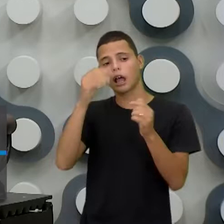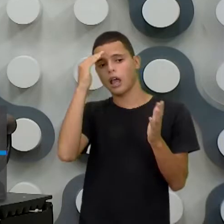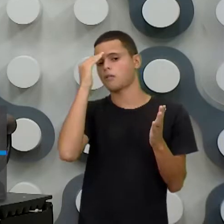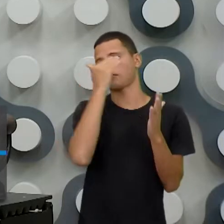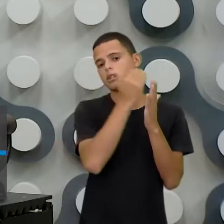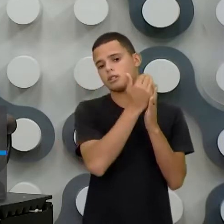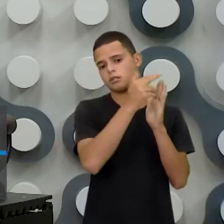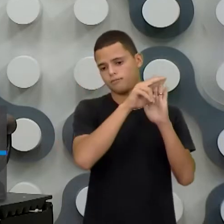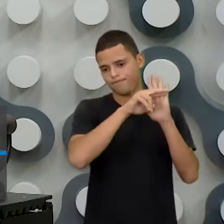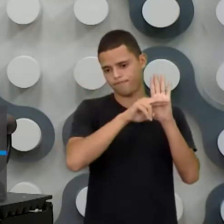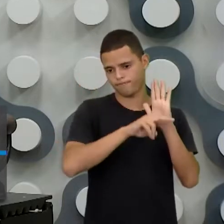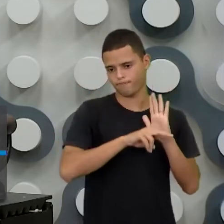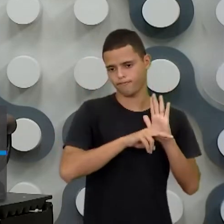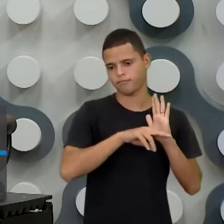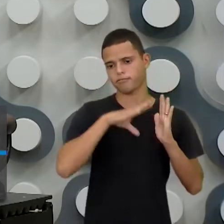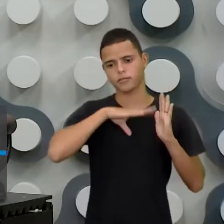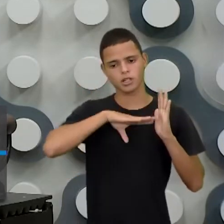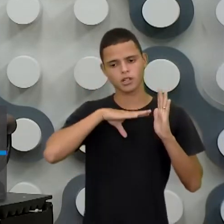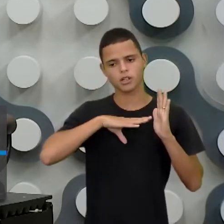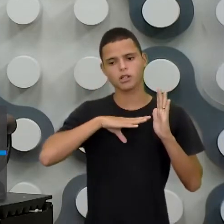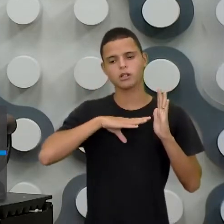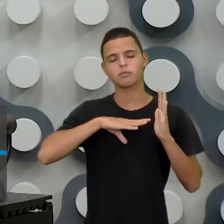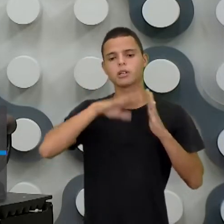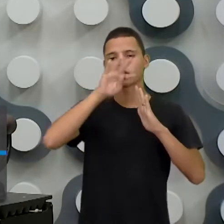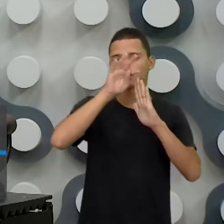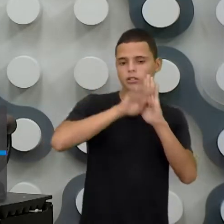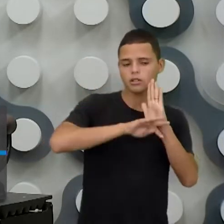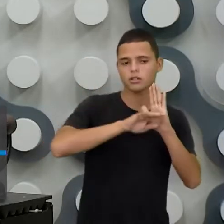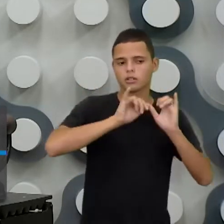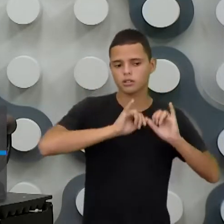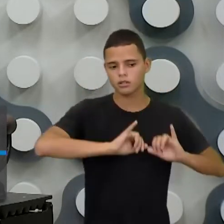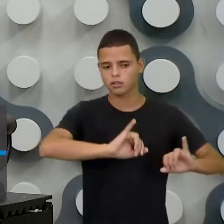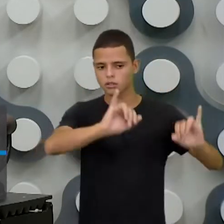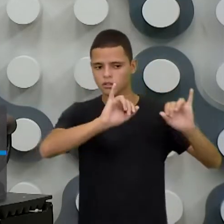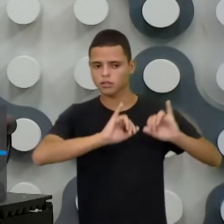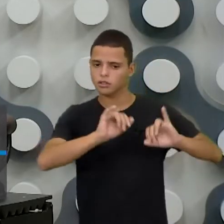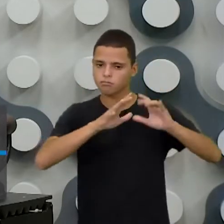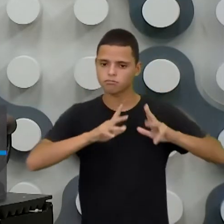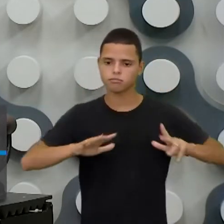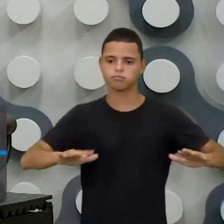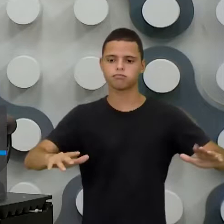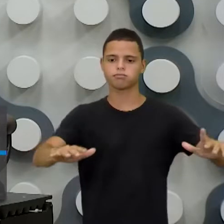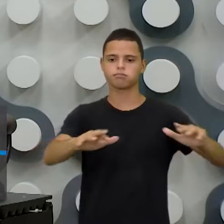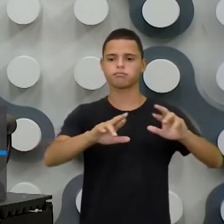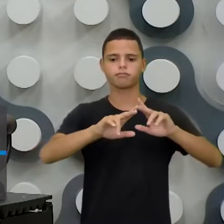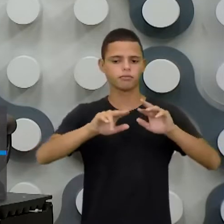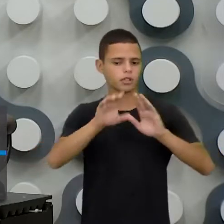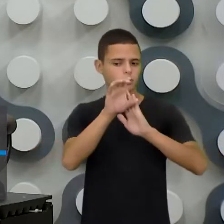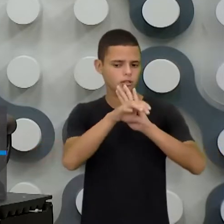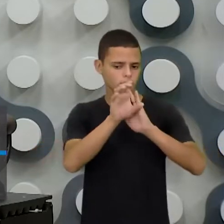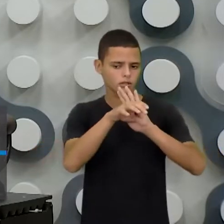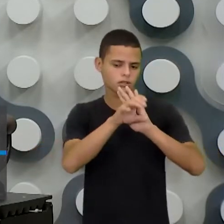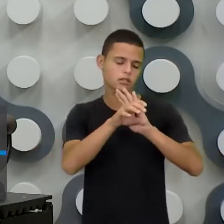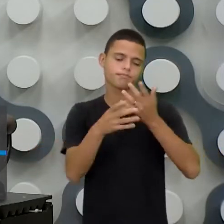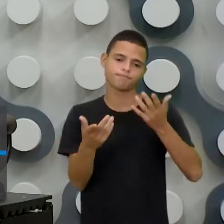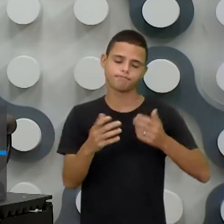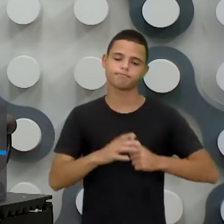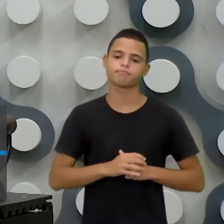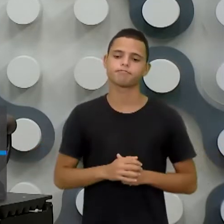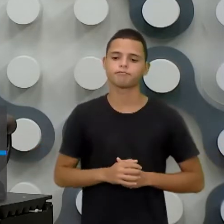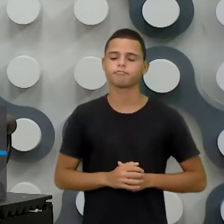padrão, tá? Para que esse texto aí seja divulgado de forma ampla, em diversos contextos. E aí é claro